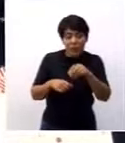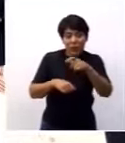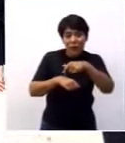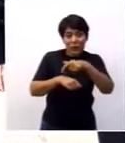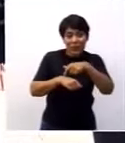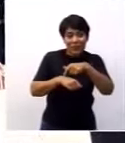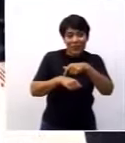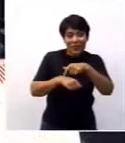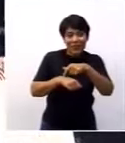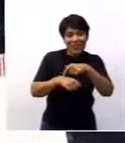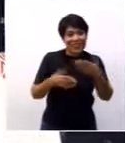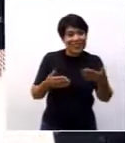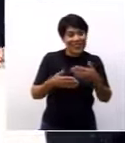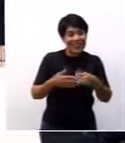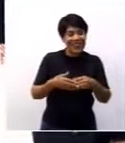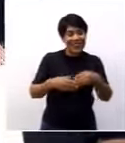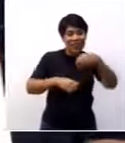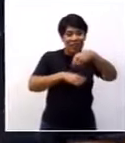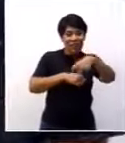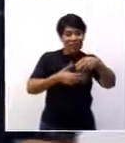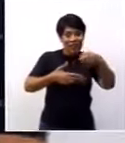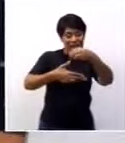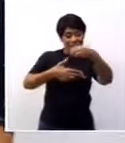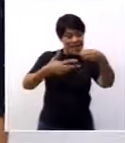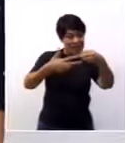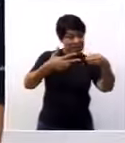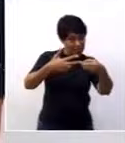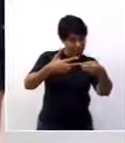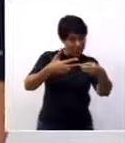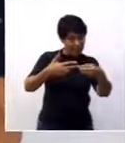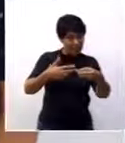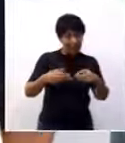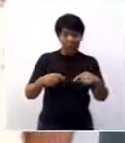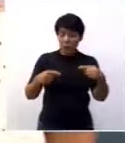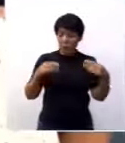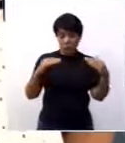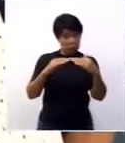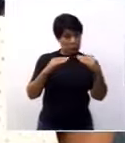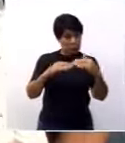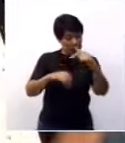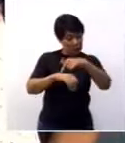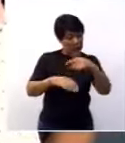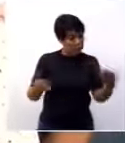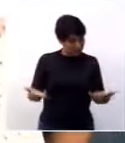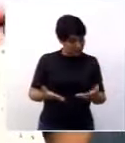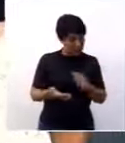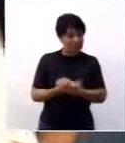momento, né? Dicas de Enem, tudo a ver com o nosso momento.